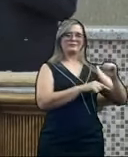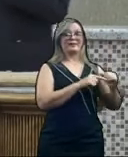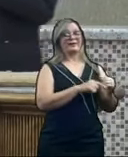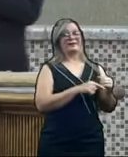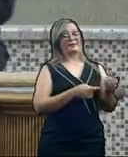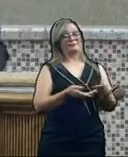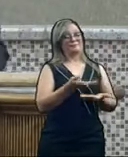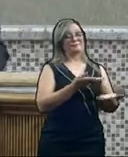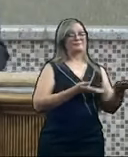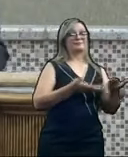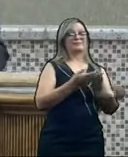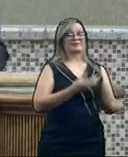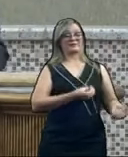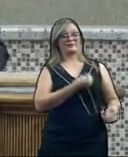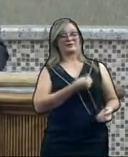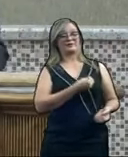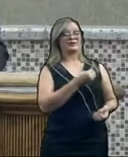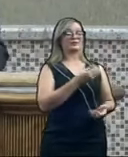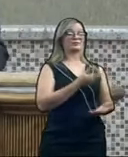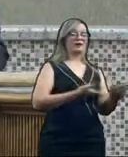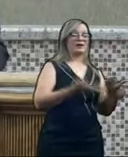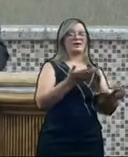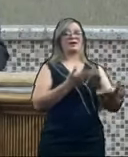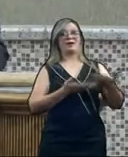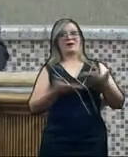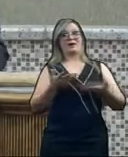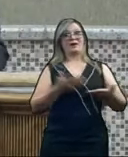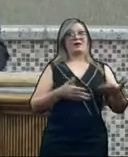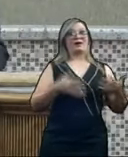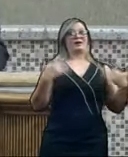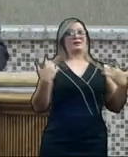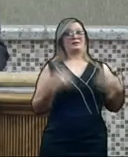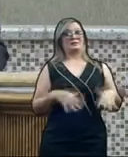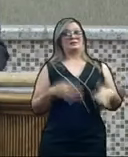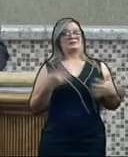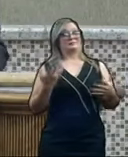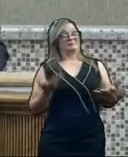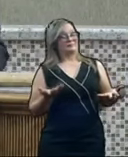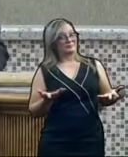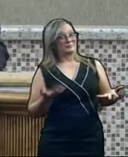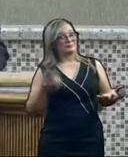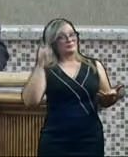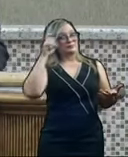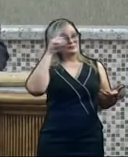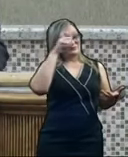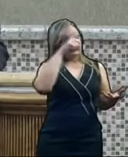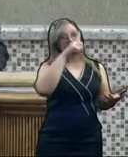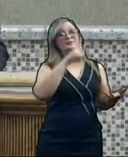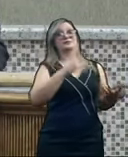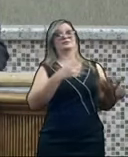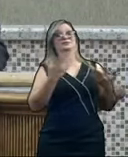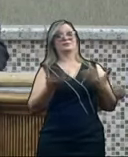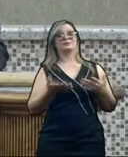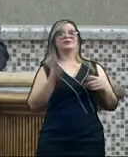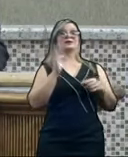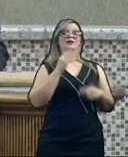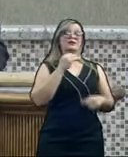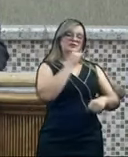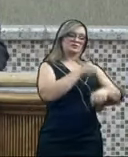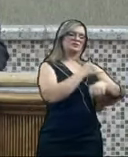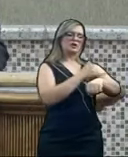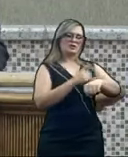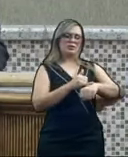e eu vou Segura esse cara aqui depois a Copa trabalhar Jacó empolgado entusiasmado